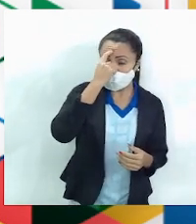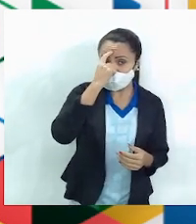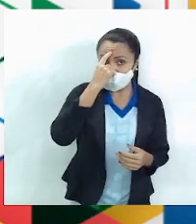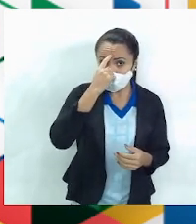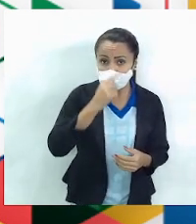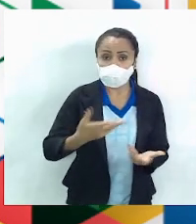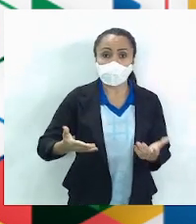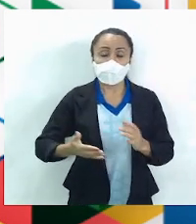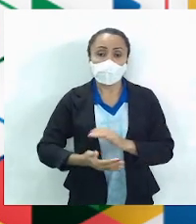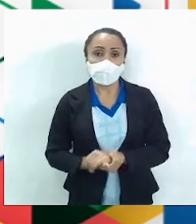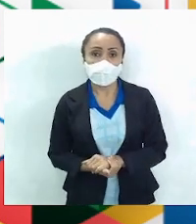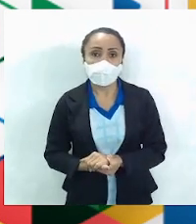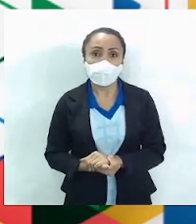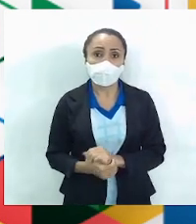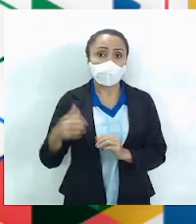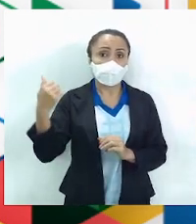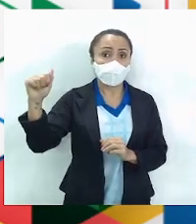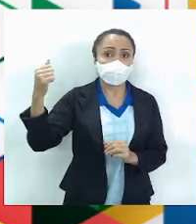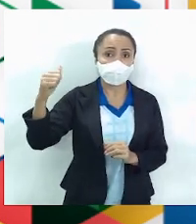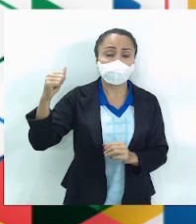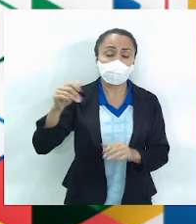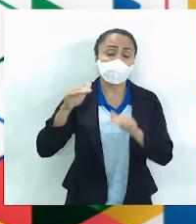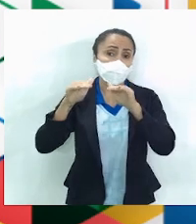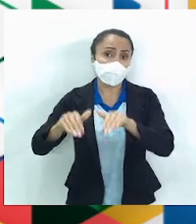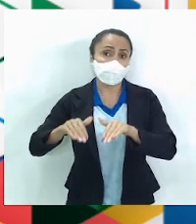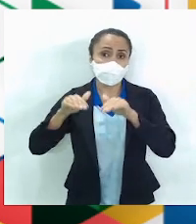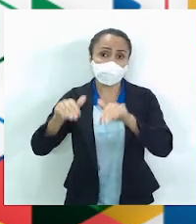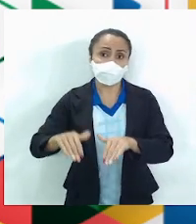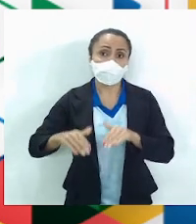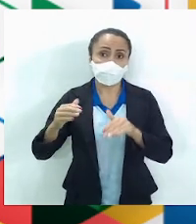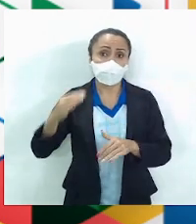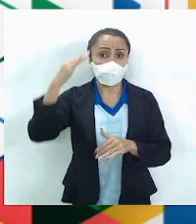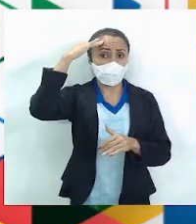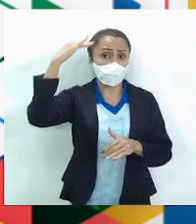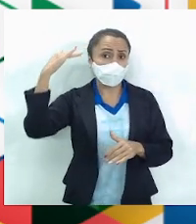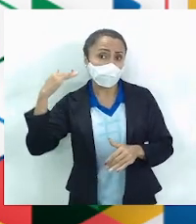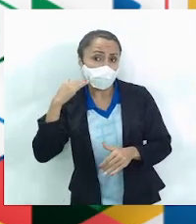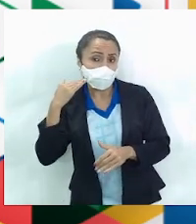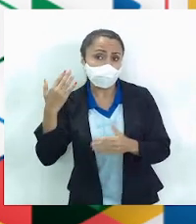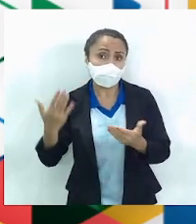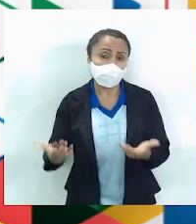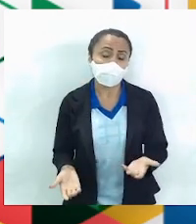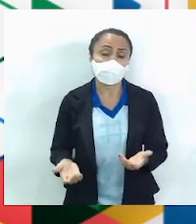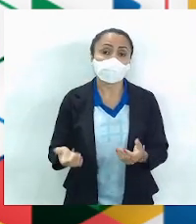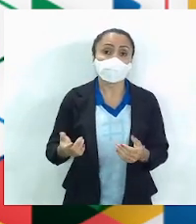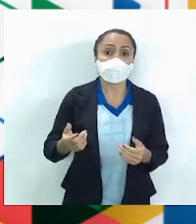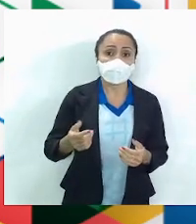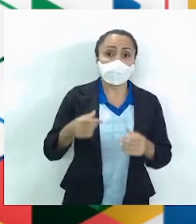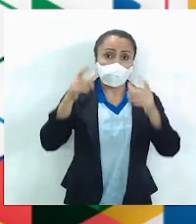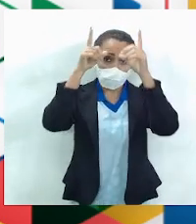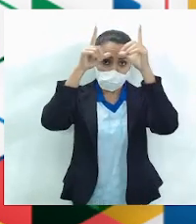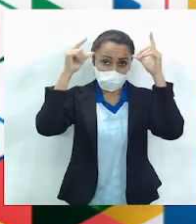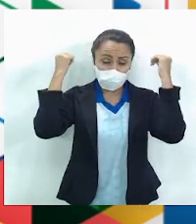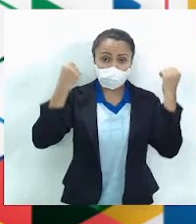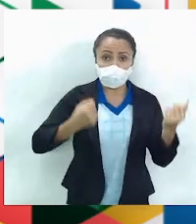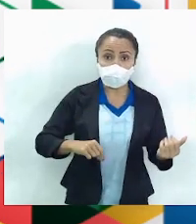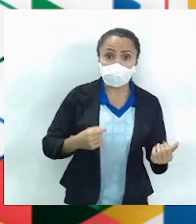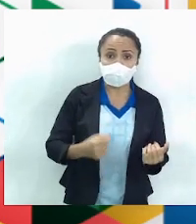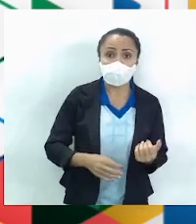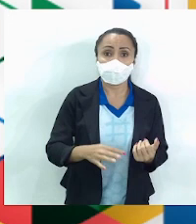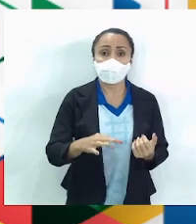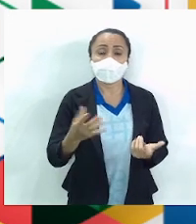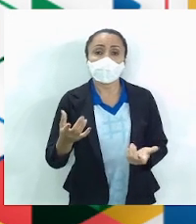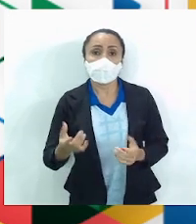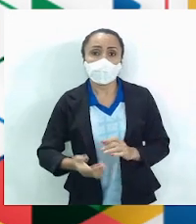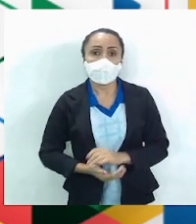Sul, Arábia Saudita, Argentina, Austrália, Coreia, Indonésia, México e Turquia. Esse